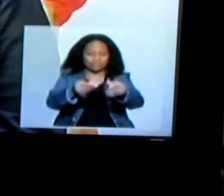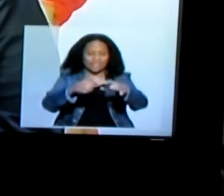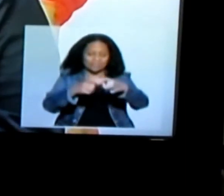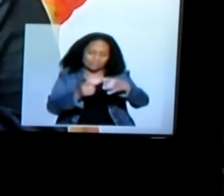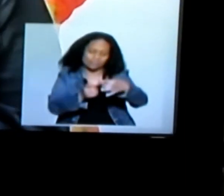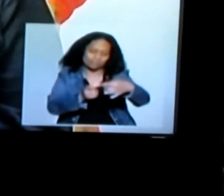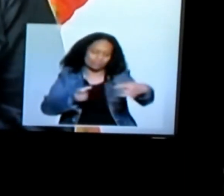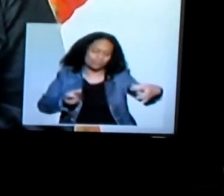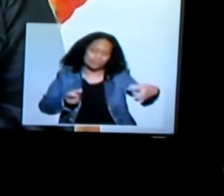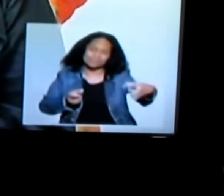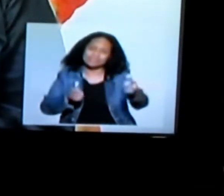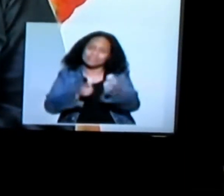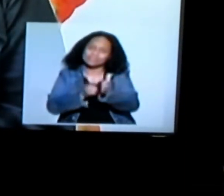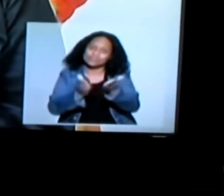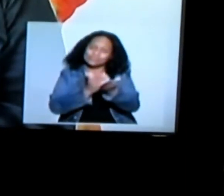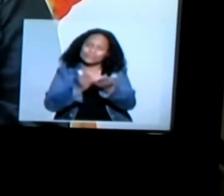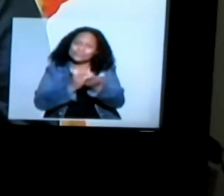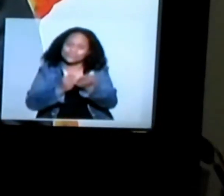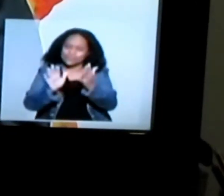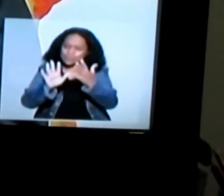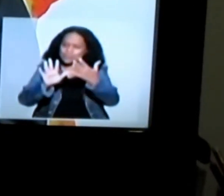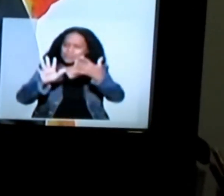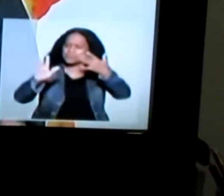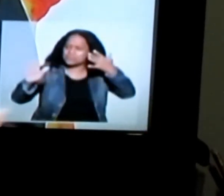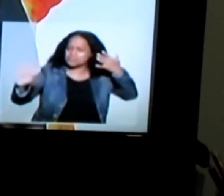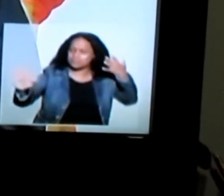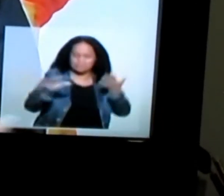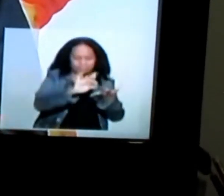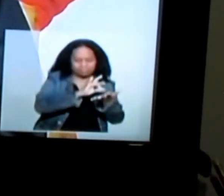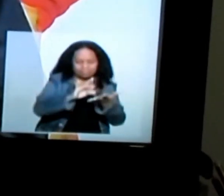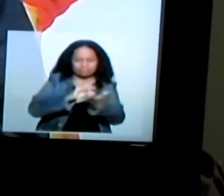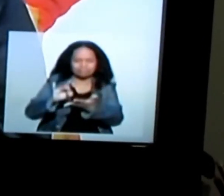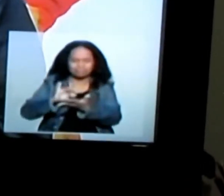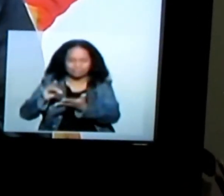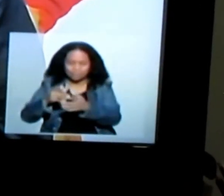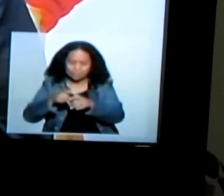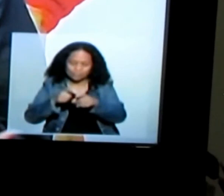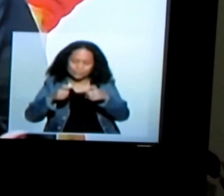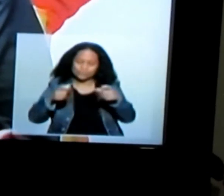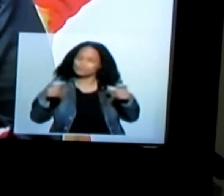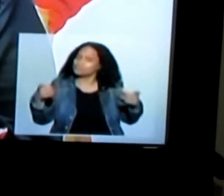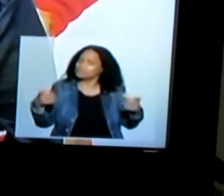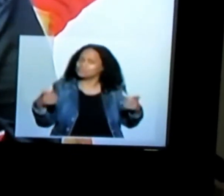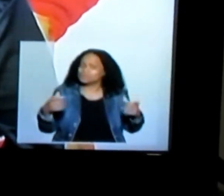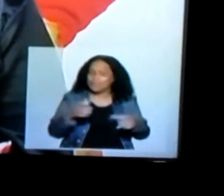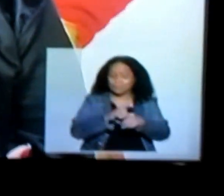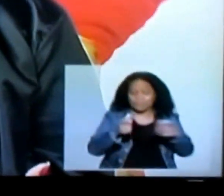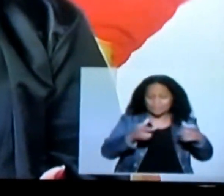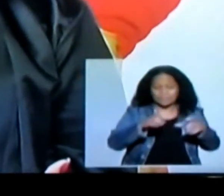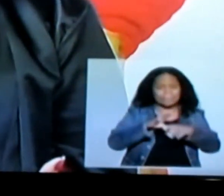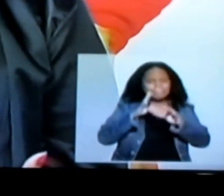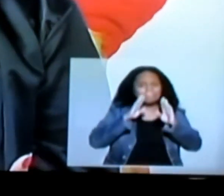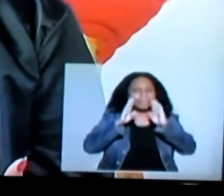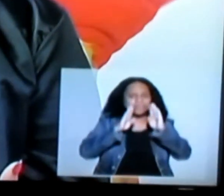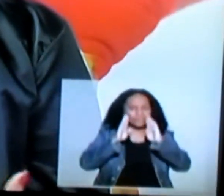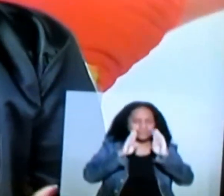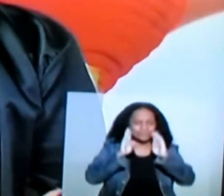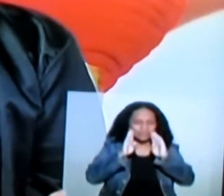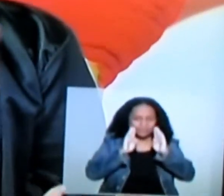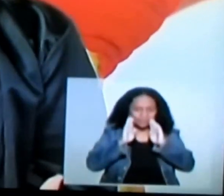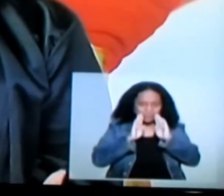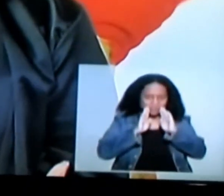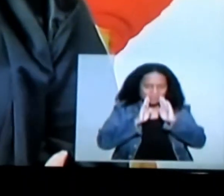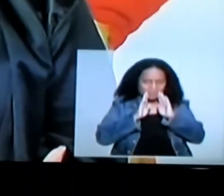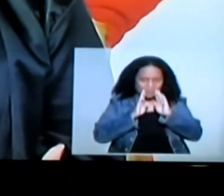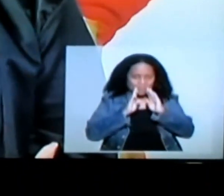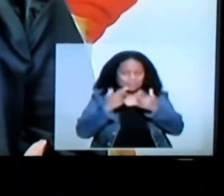Comecei assim, né? É, dando em fila, de autógrafo e tudo. E aí começou a crescer. É, a minha rede maior hoje em dia é o Facebook. E